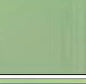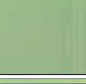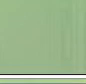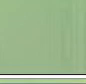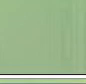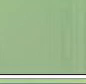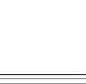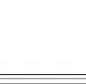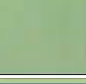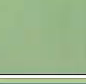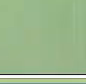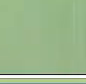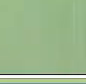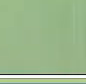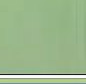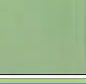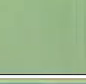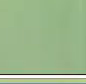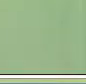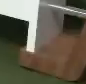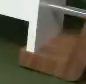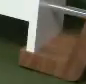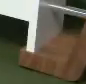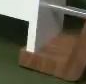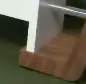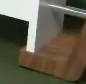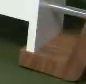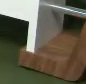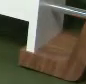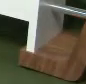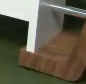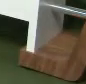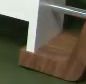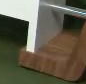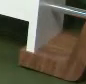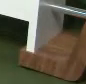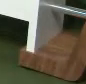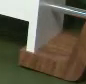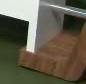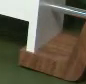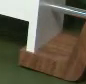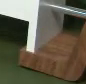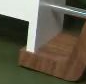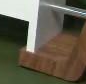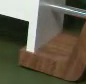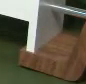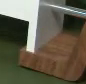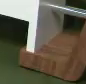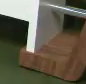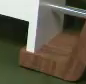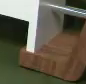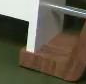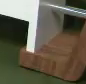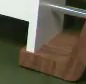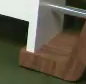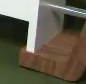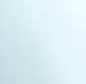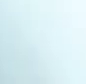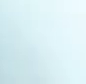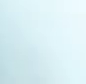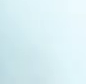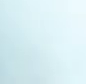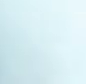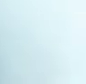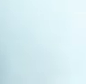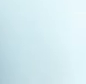Mais alguma dúvida, professor? Vamos pegar o outro aqui. Então, esse foi o de